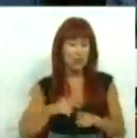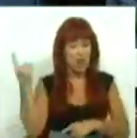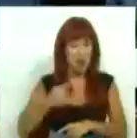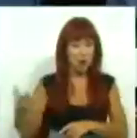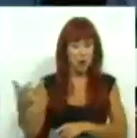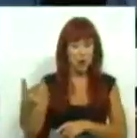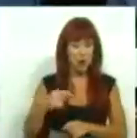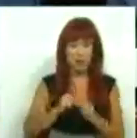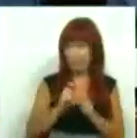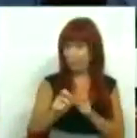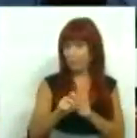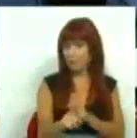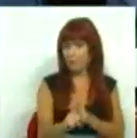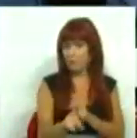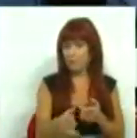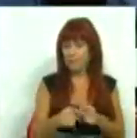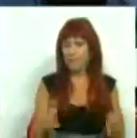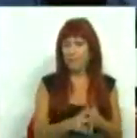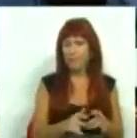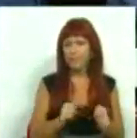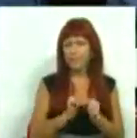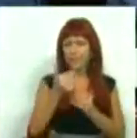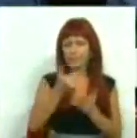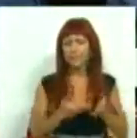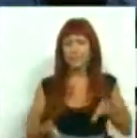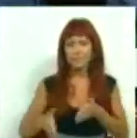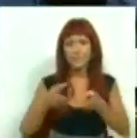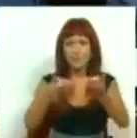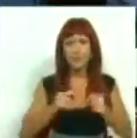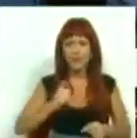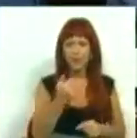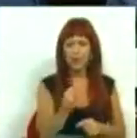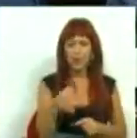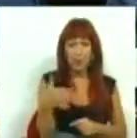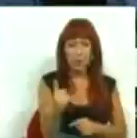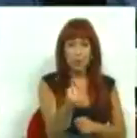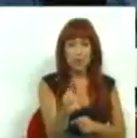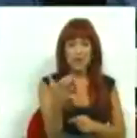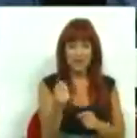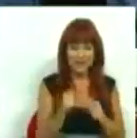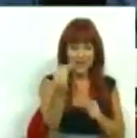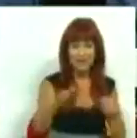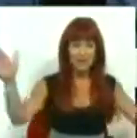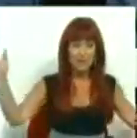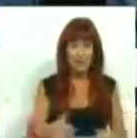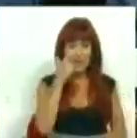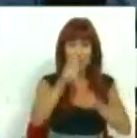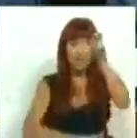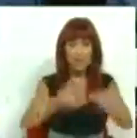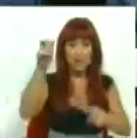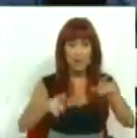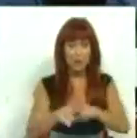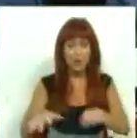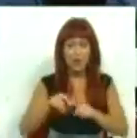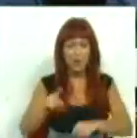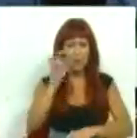imposições da Troika, foi definido e aprovado o documento de estratégia orçamental 2011-2015, onde se prevê a diminuição de pessoal